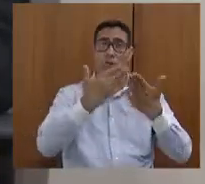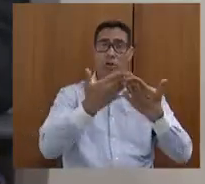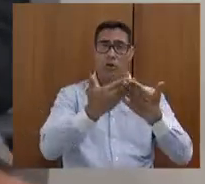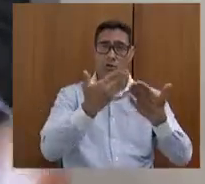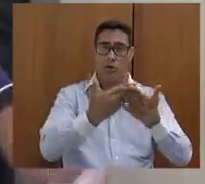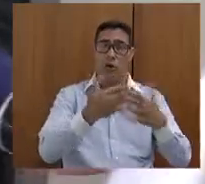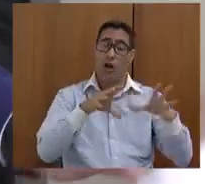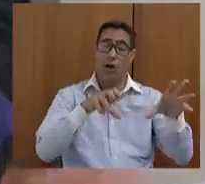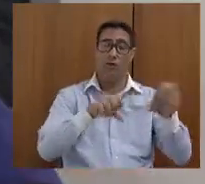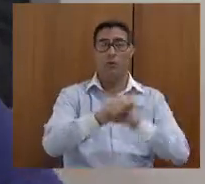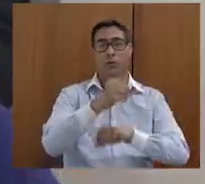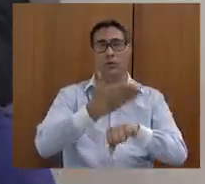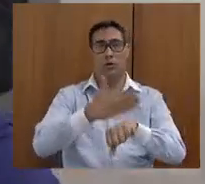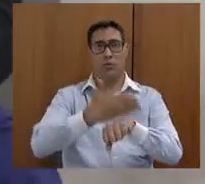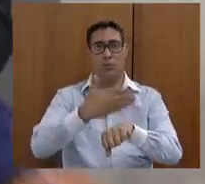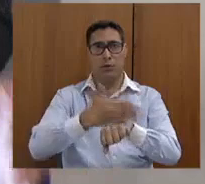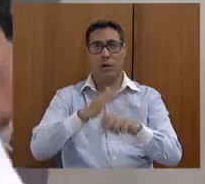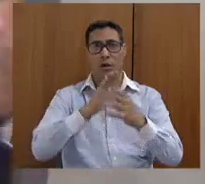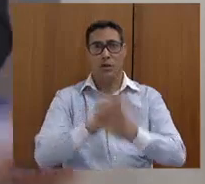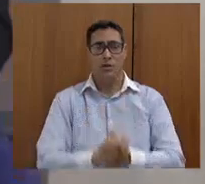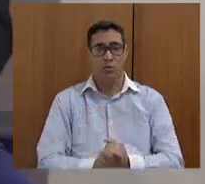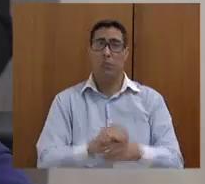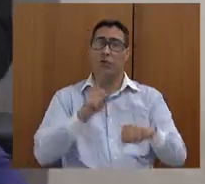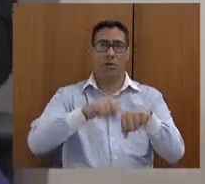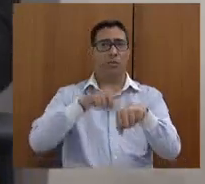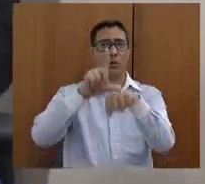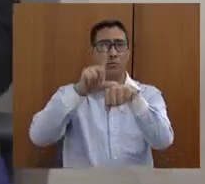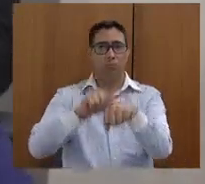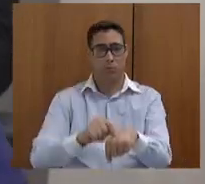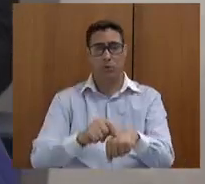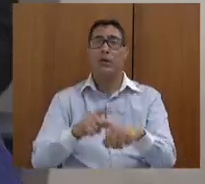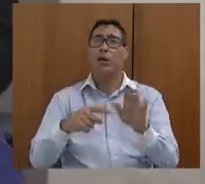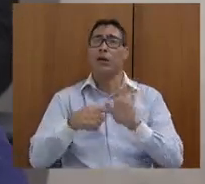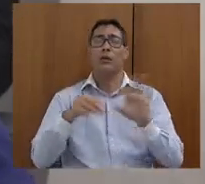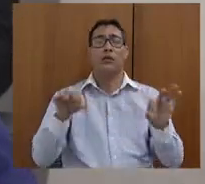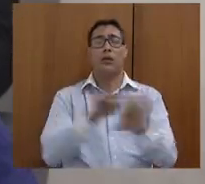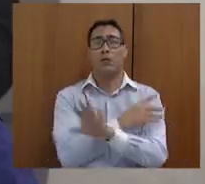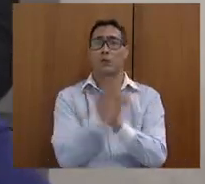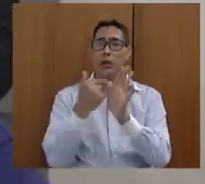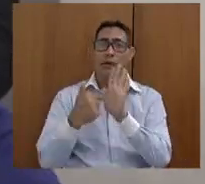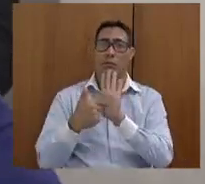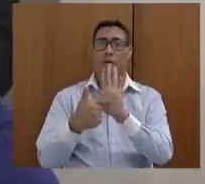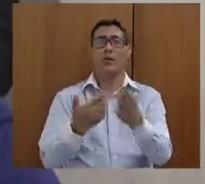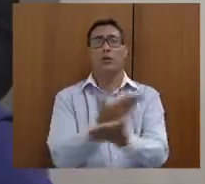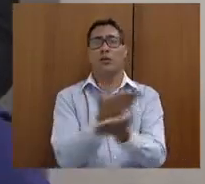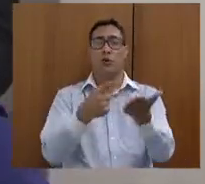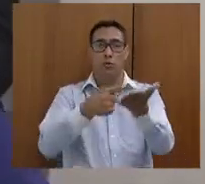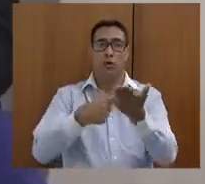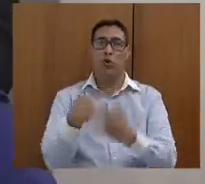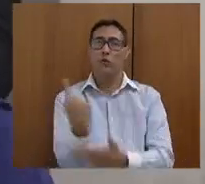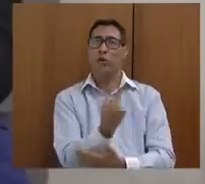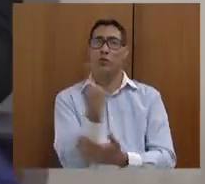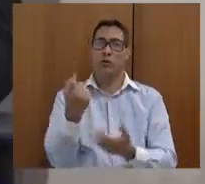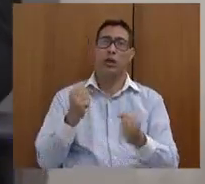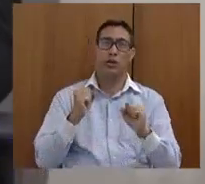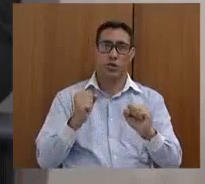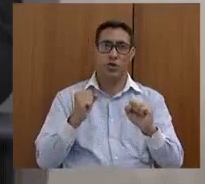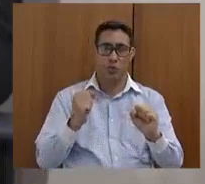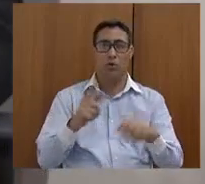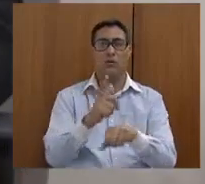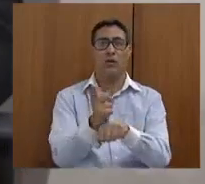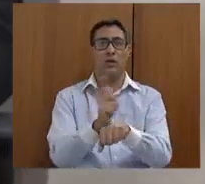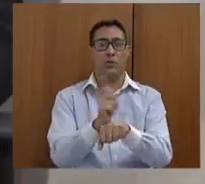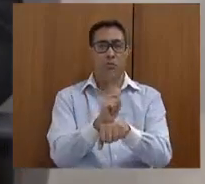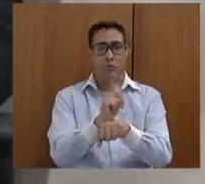prática já que o tempo está exigo eu aqui encerro a apresentação e convido a todos para que possamos fazer uma gestão